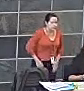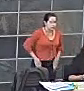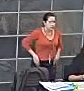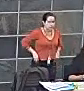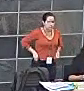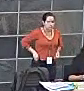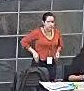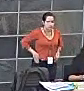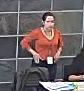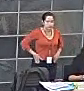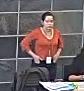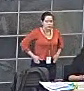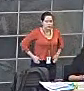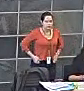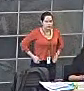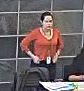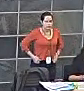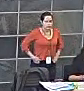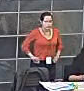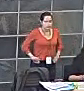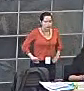Obrigada.